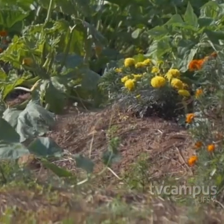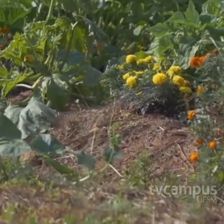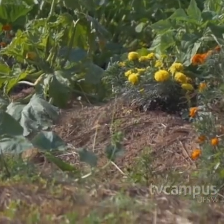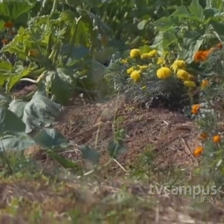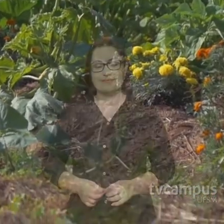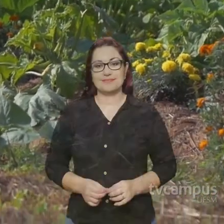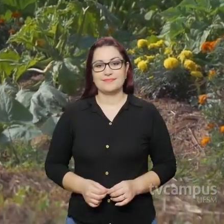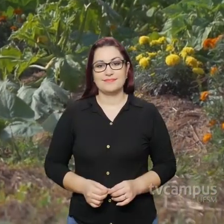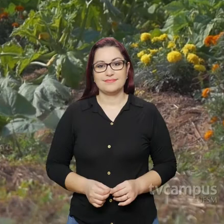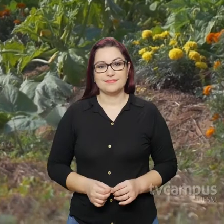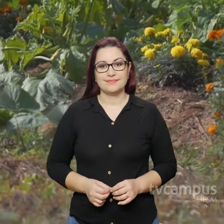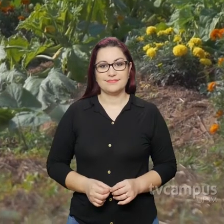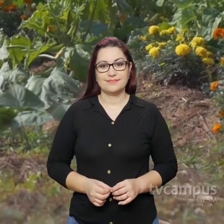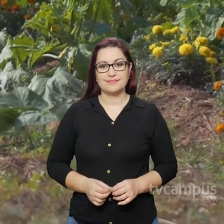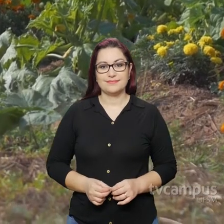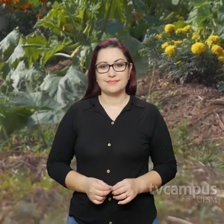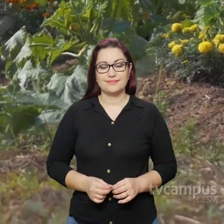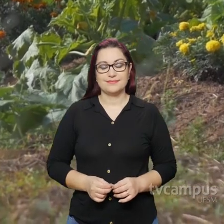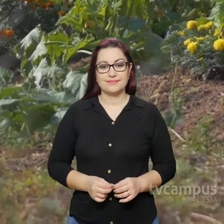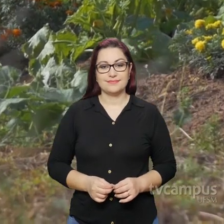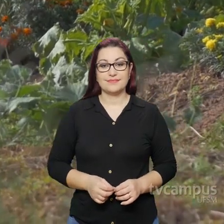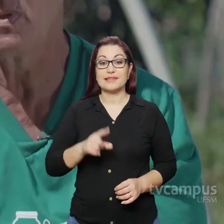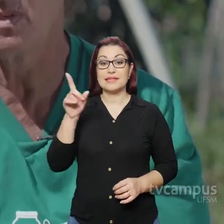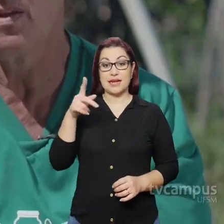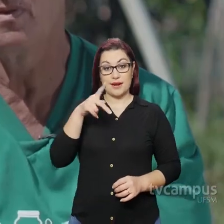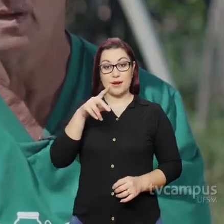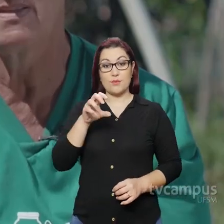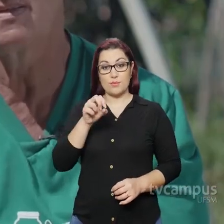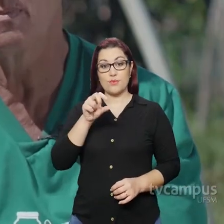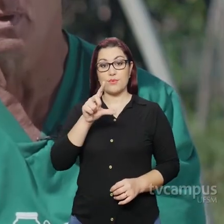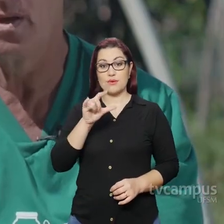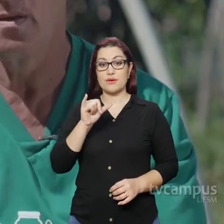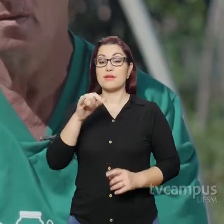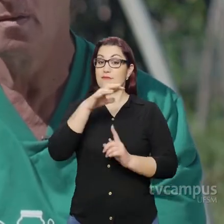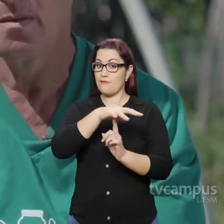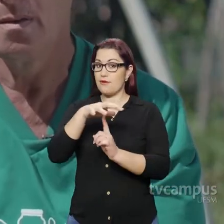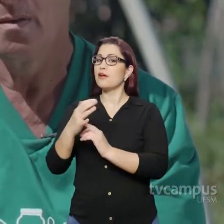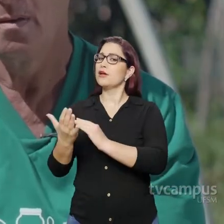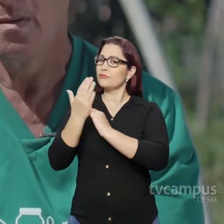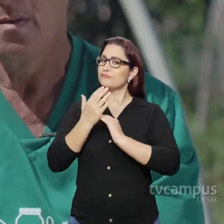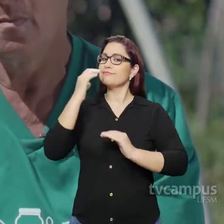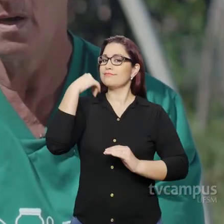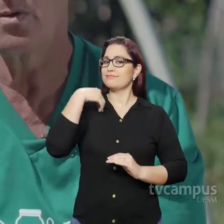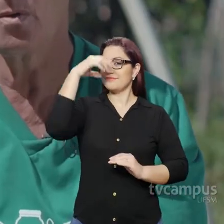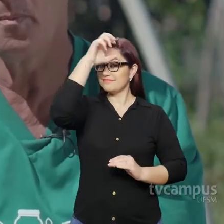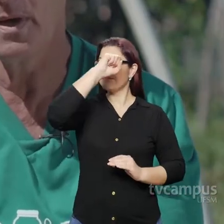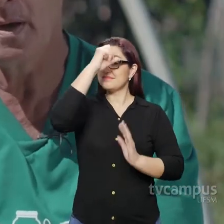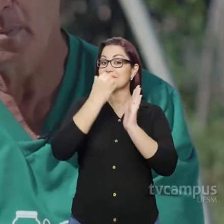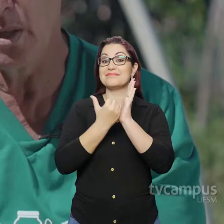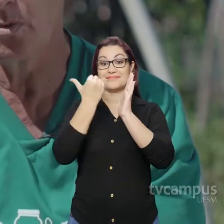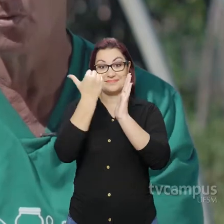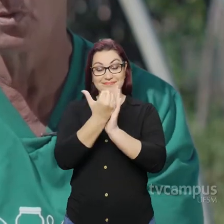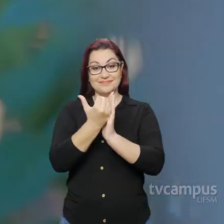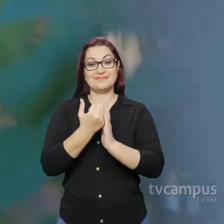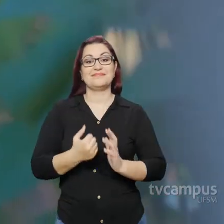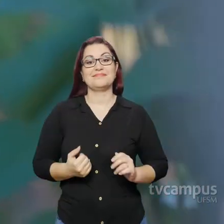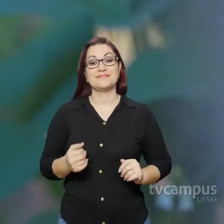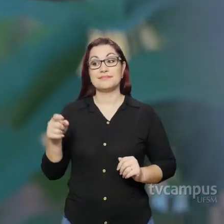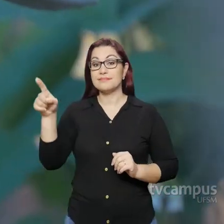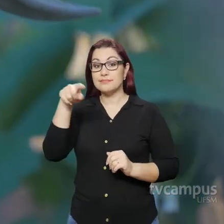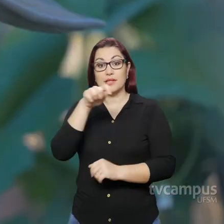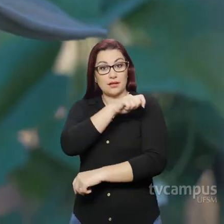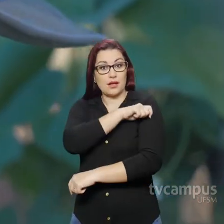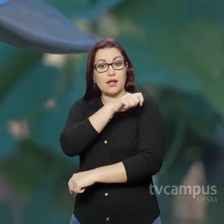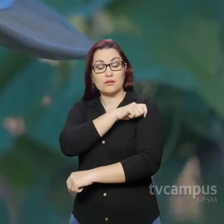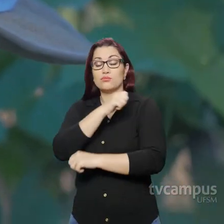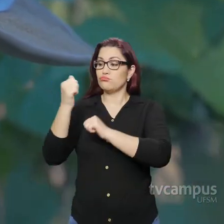A polifeira só acrescentou o que a gente precisava mais a saber. Mais acompanhamento dos